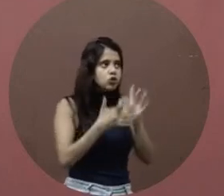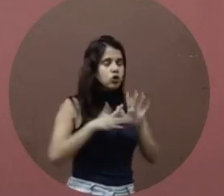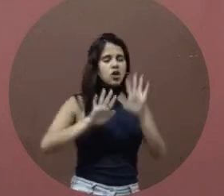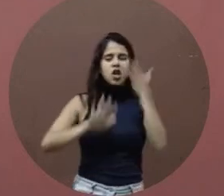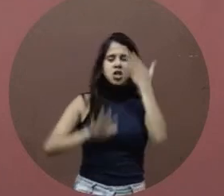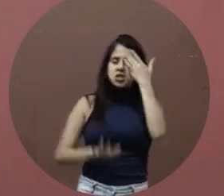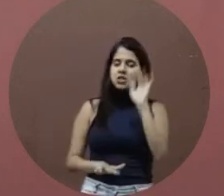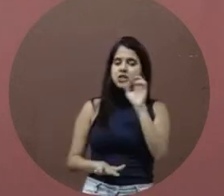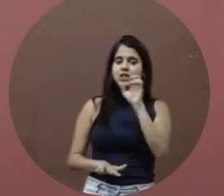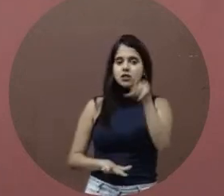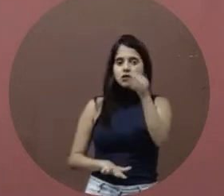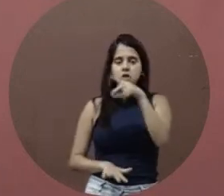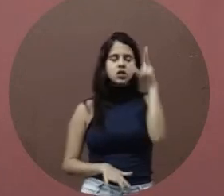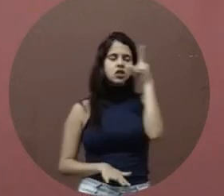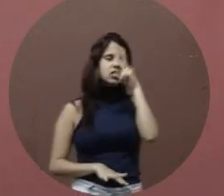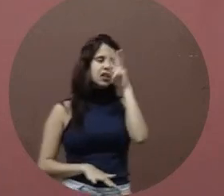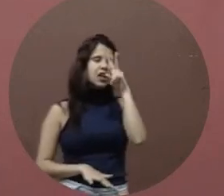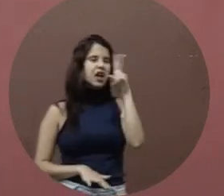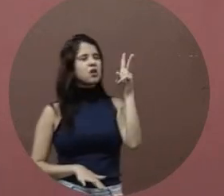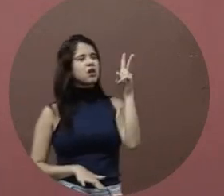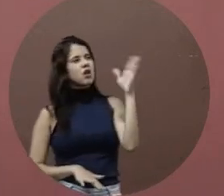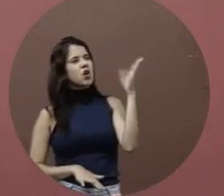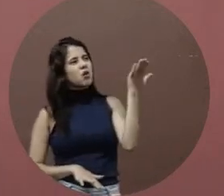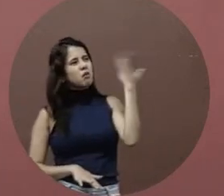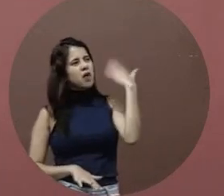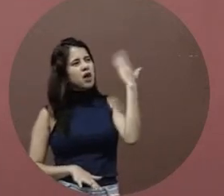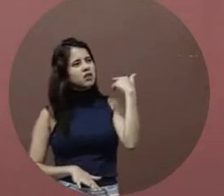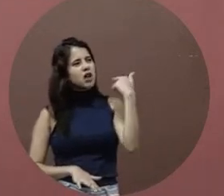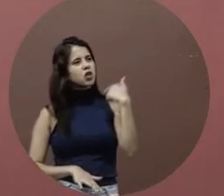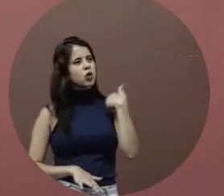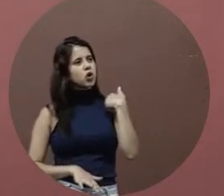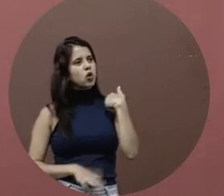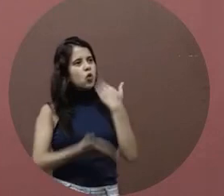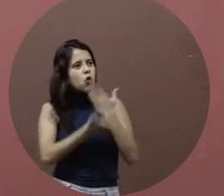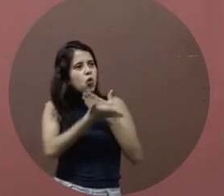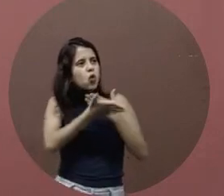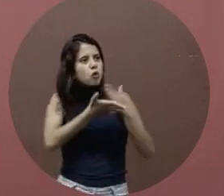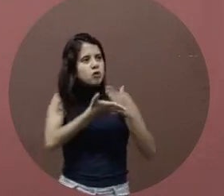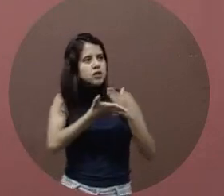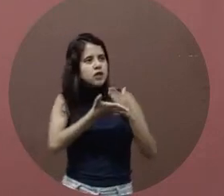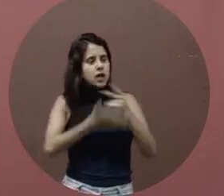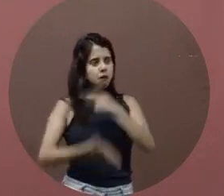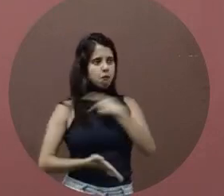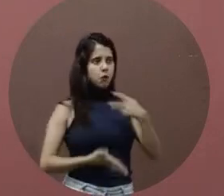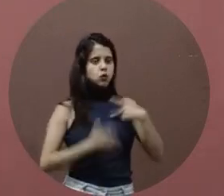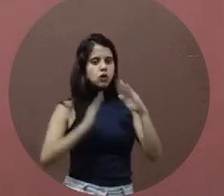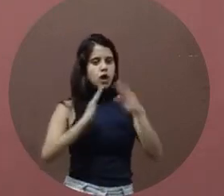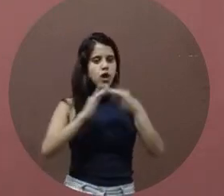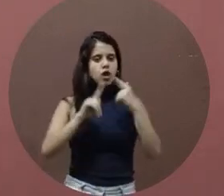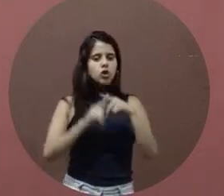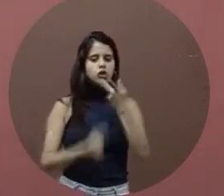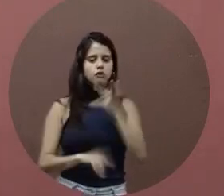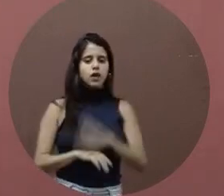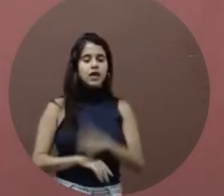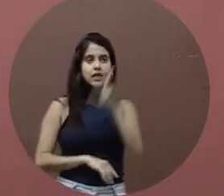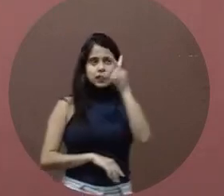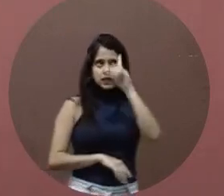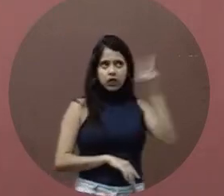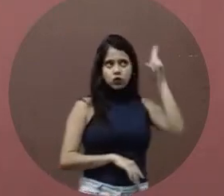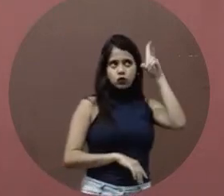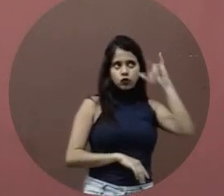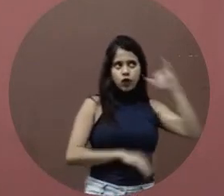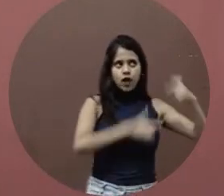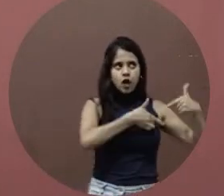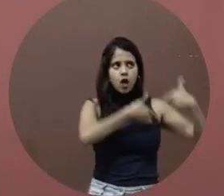vocês lembram, lá nos anos, quando eu assumi a igreja, eu disse: Deus vai fazer uma obra nessa igreja, e eu